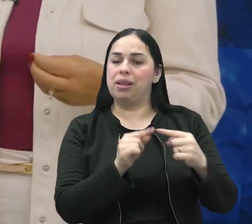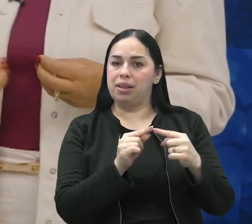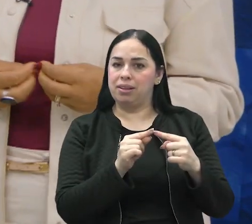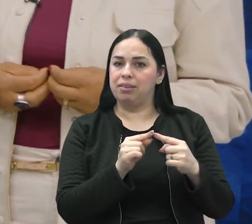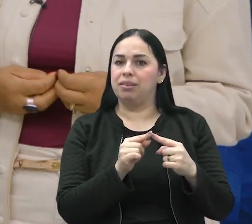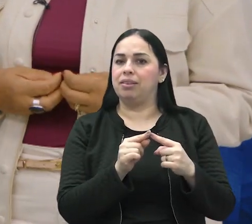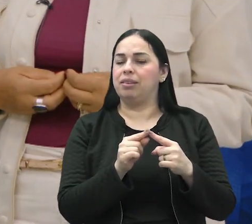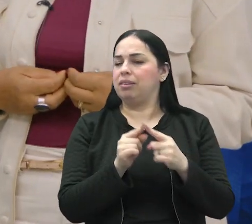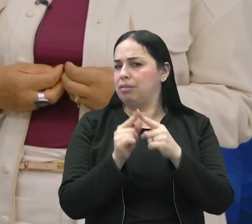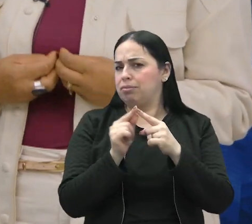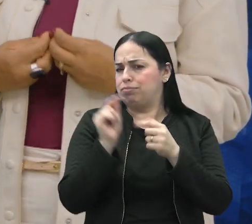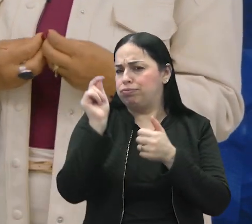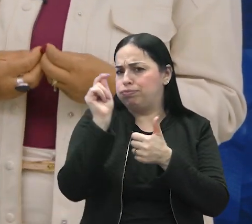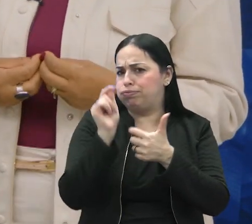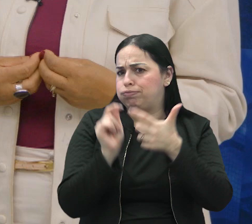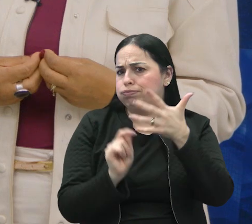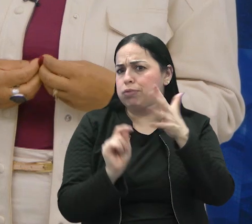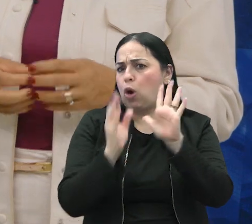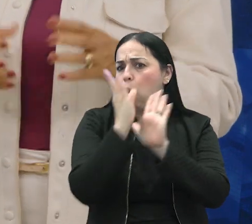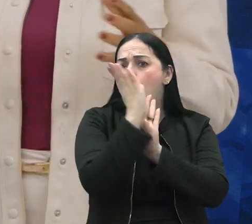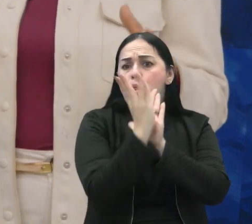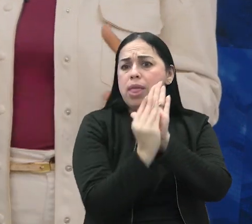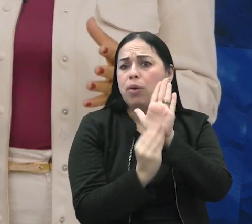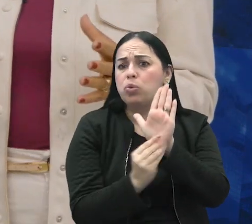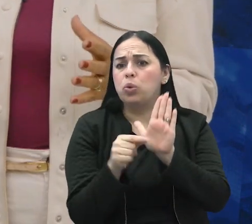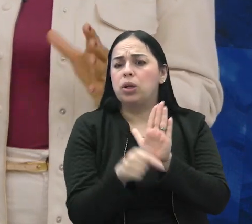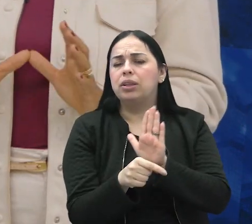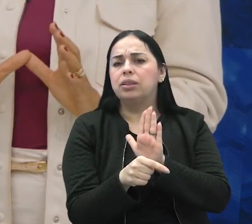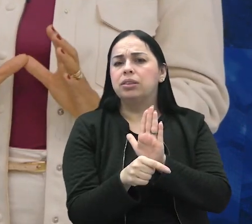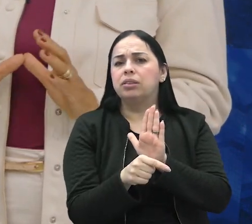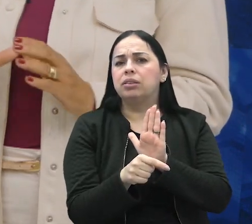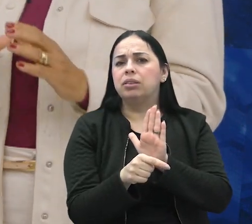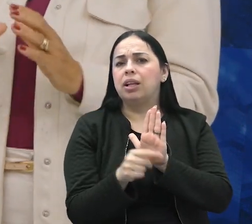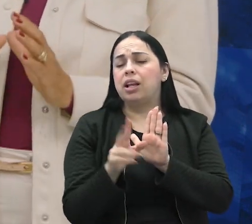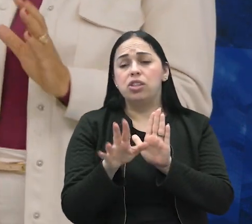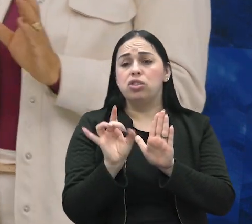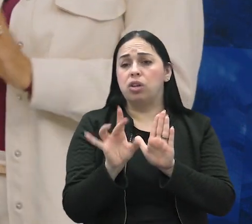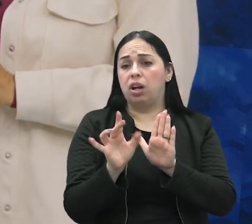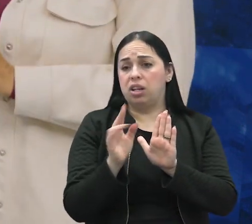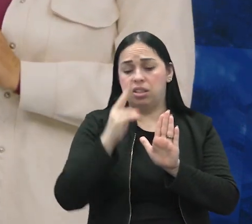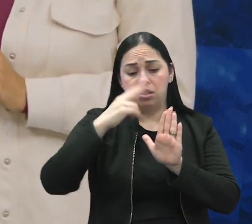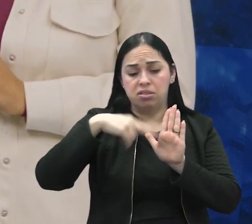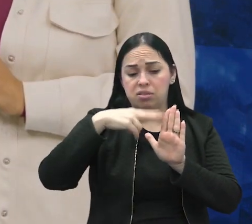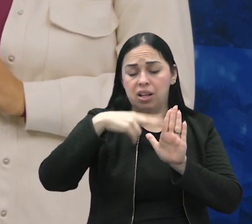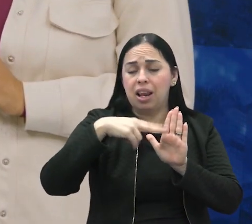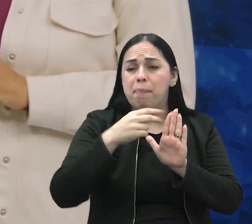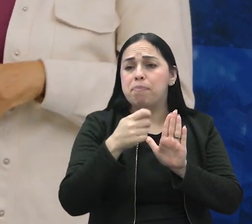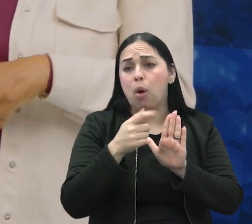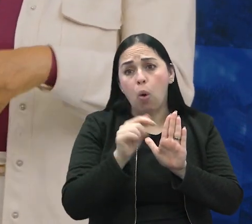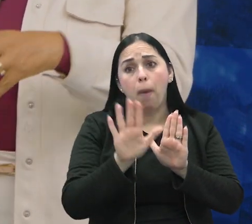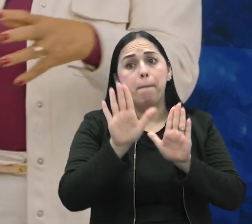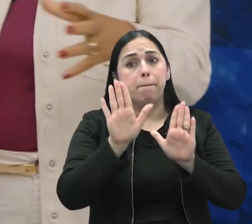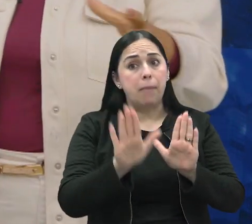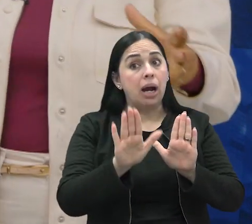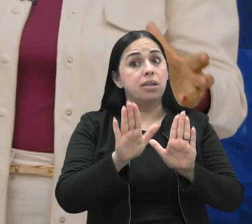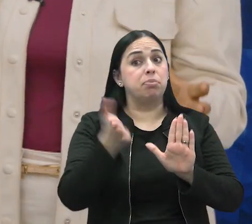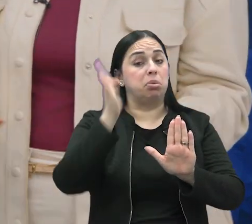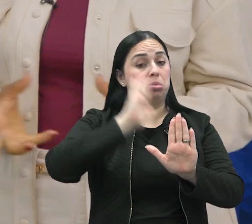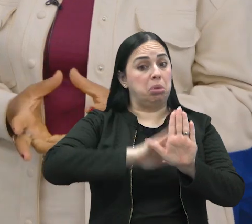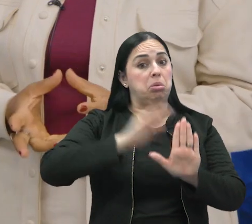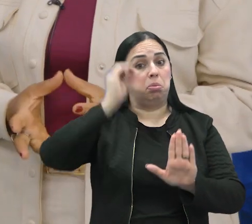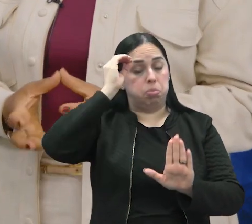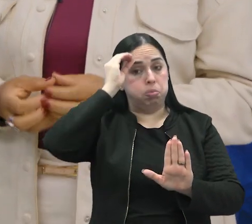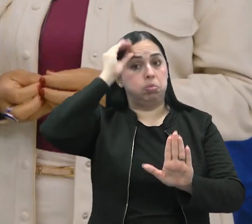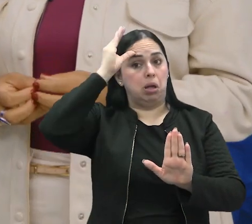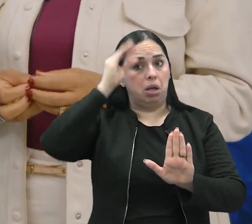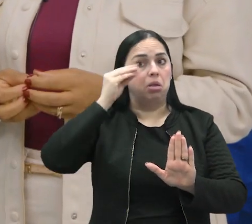necessidades. Um currículo contemplando que ele só não domina a leitura e escrita, mas ele tem todo o conhecimento